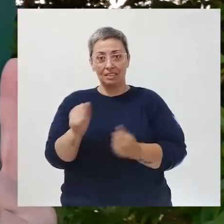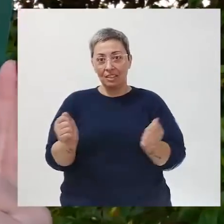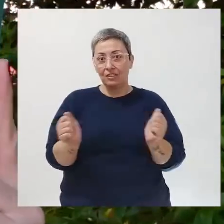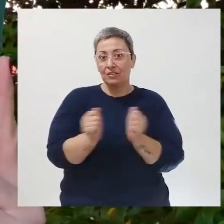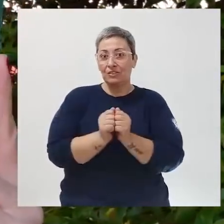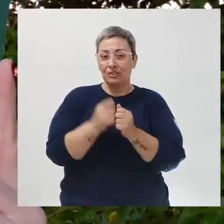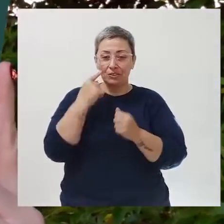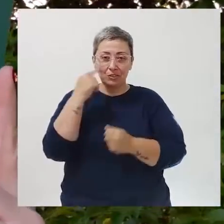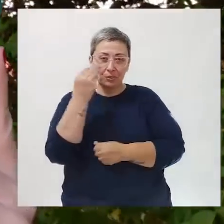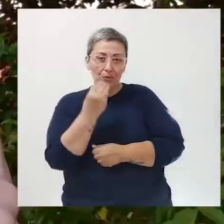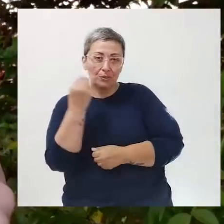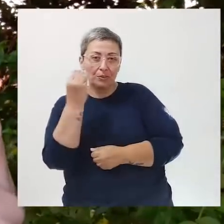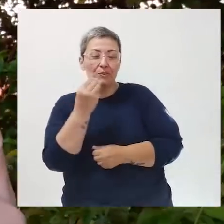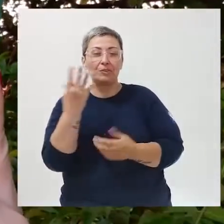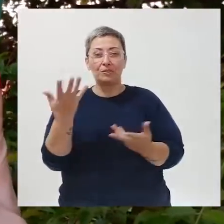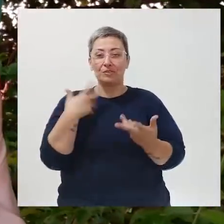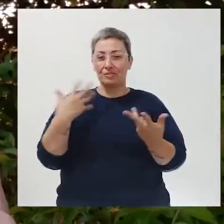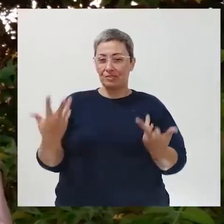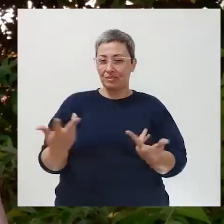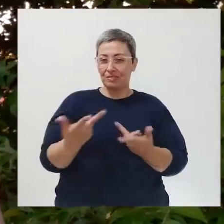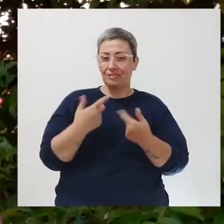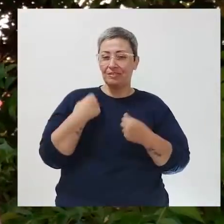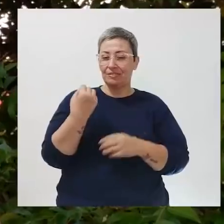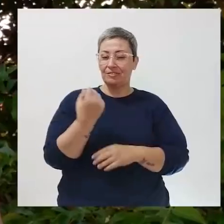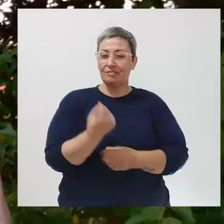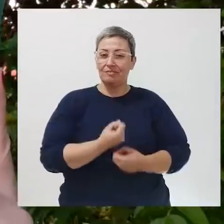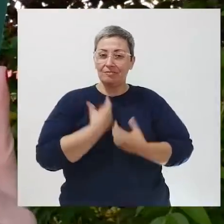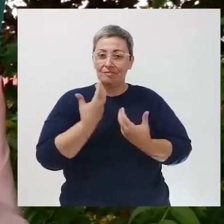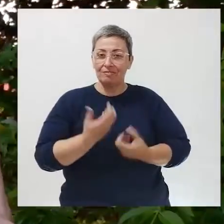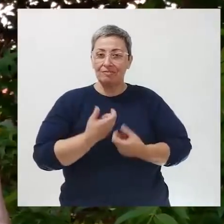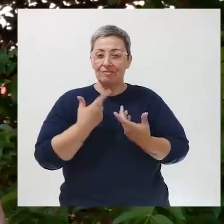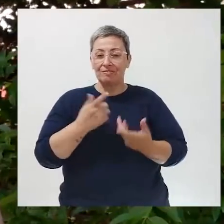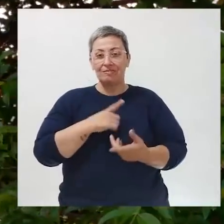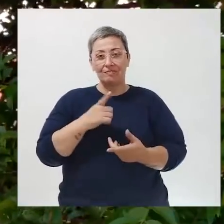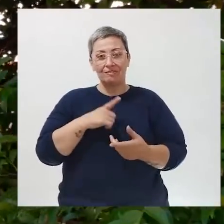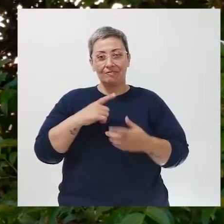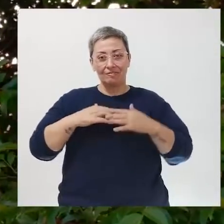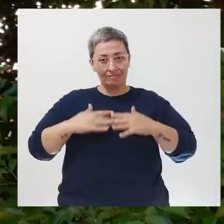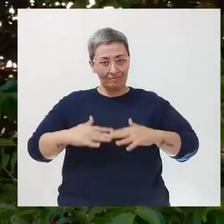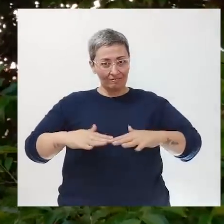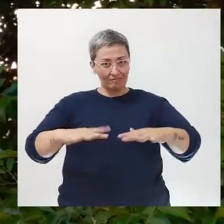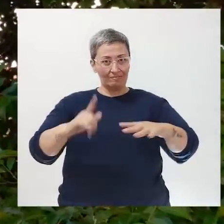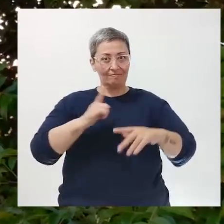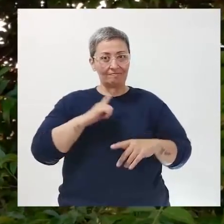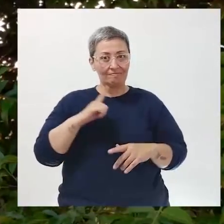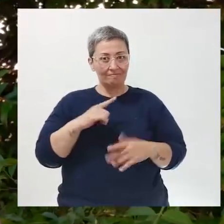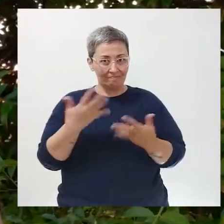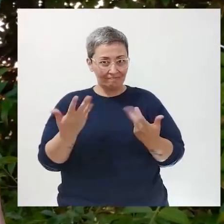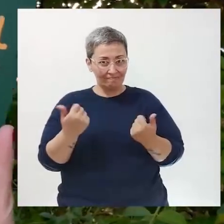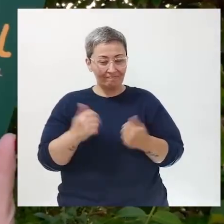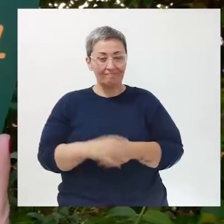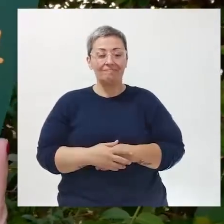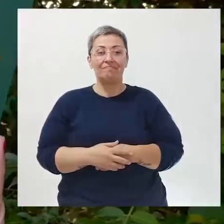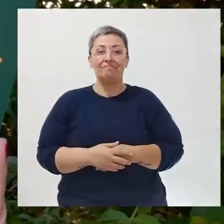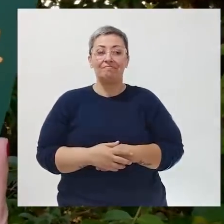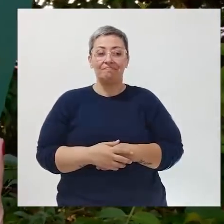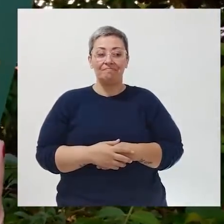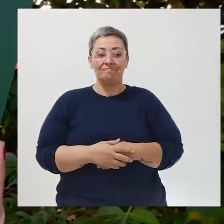juntos experienciar essa poesia que existe no nosso quintal? Vamos?